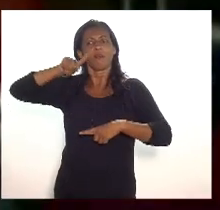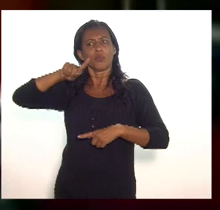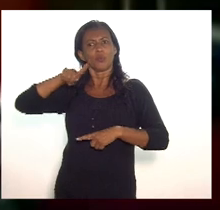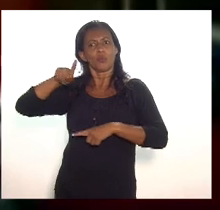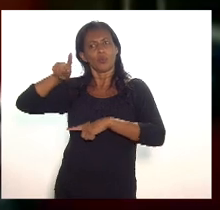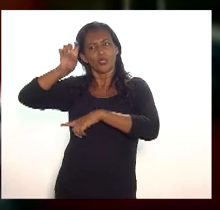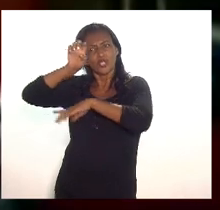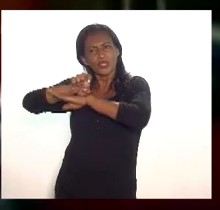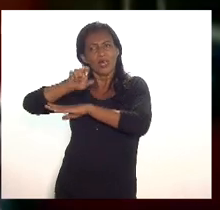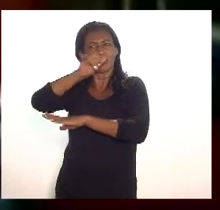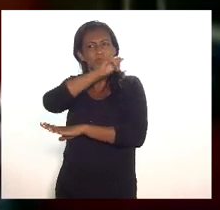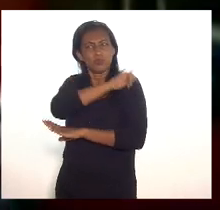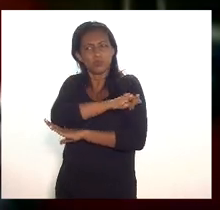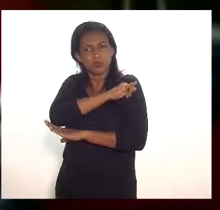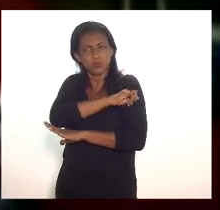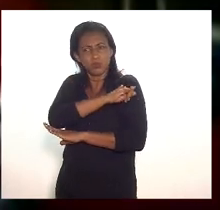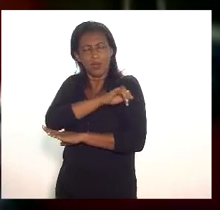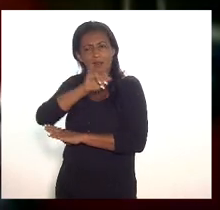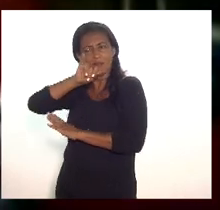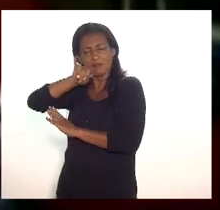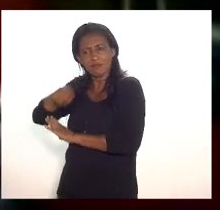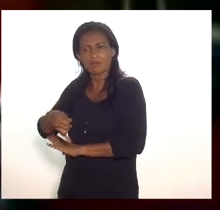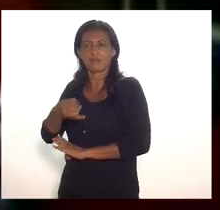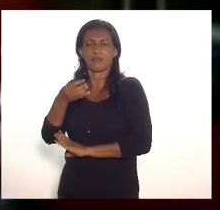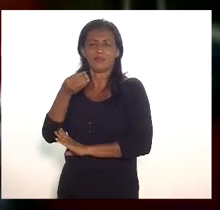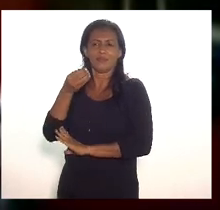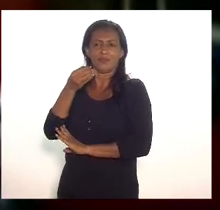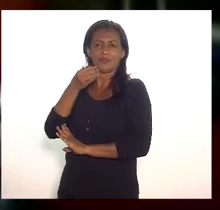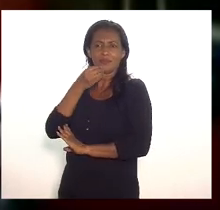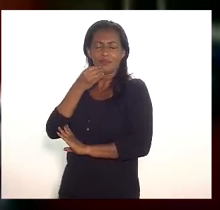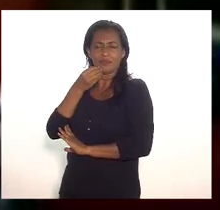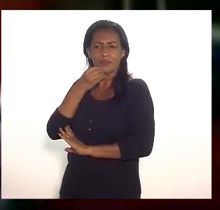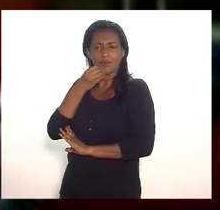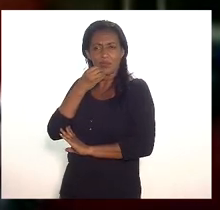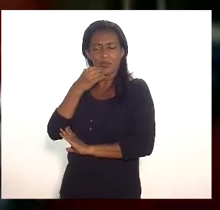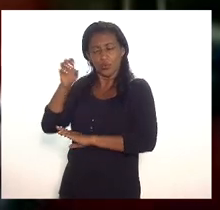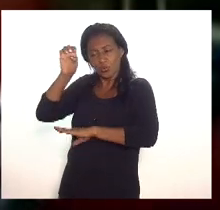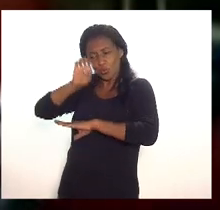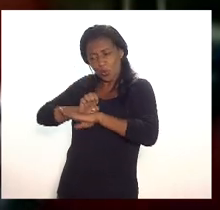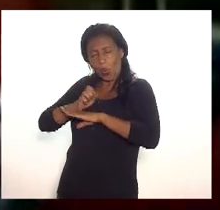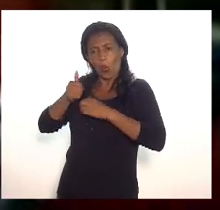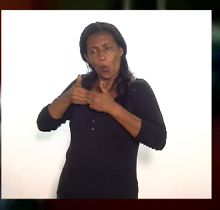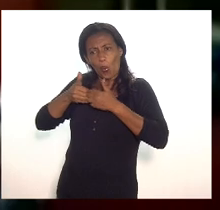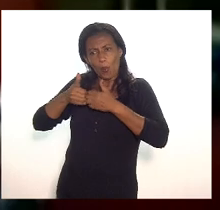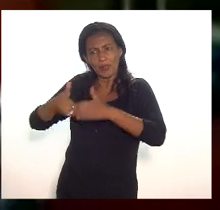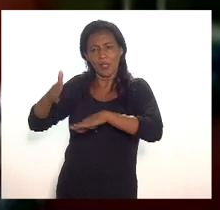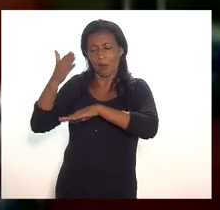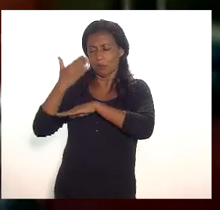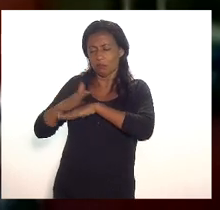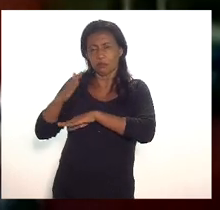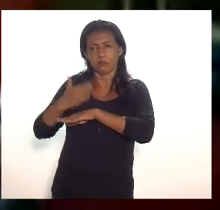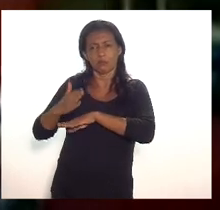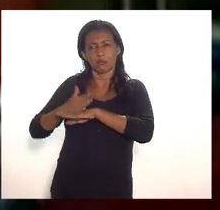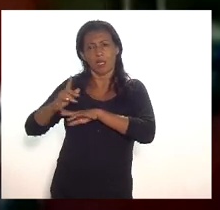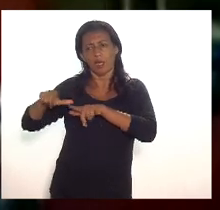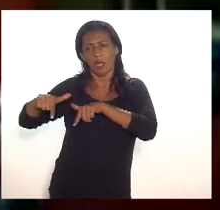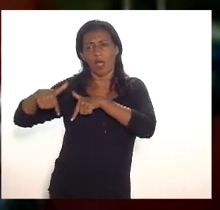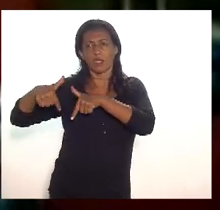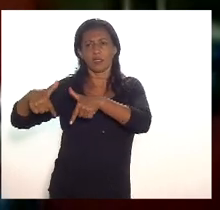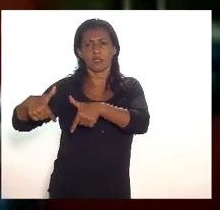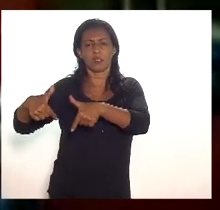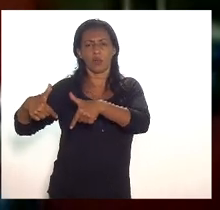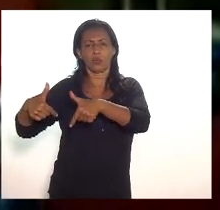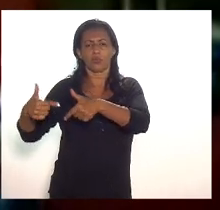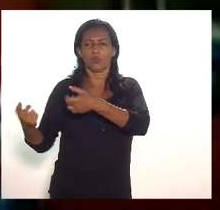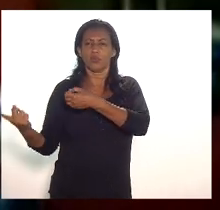de Janeiro as condições do Estado começar a colocar em prática ações